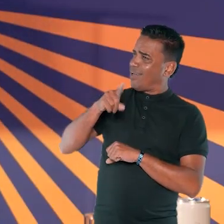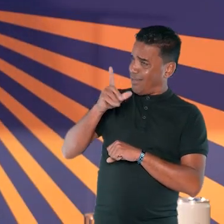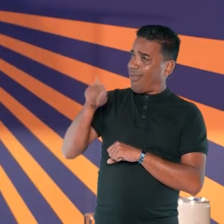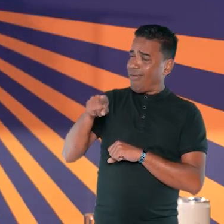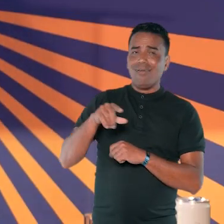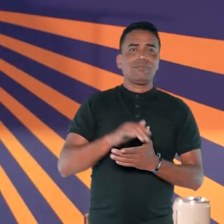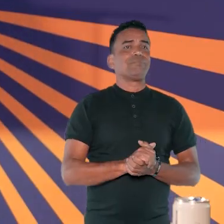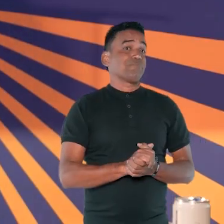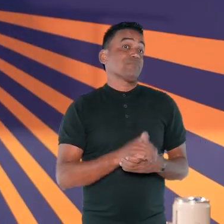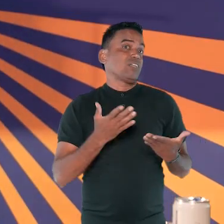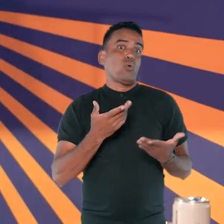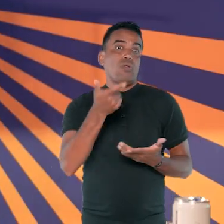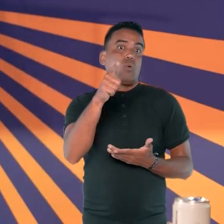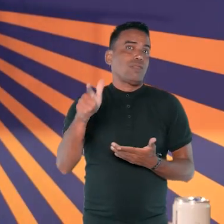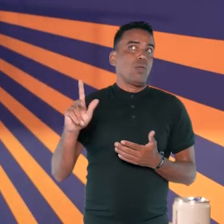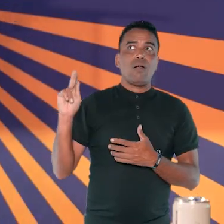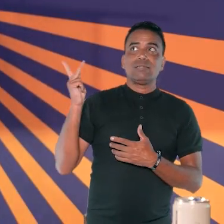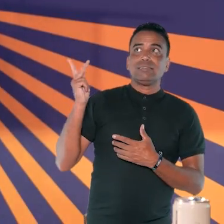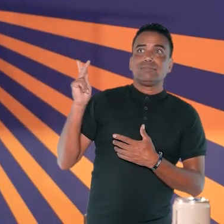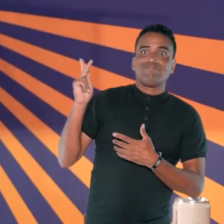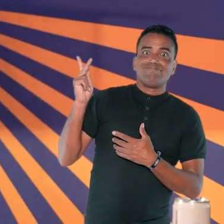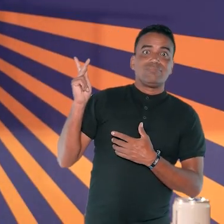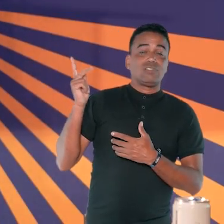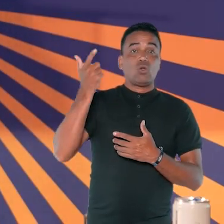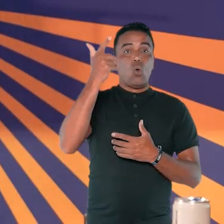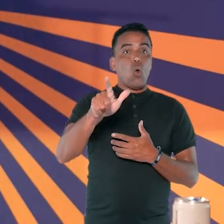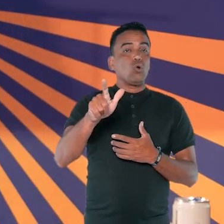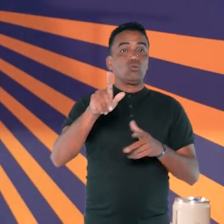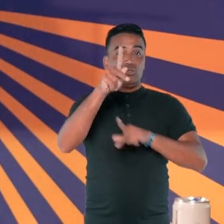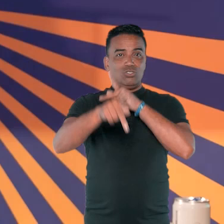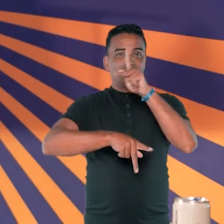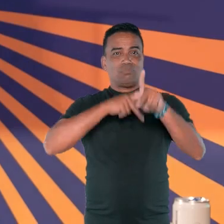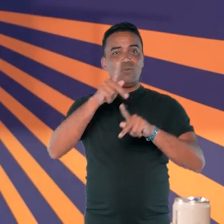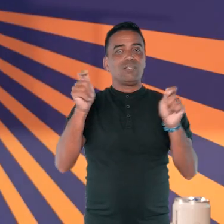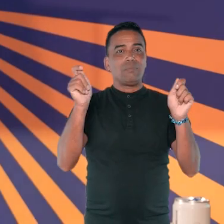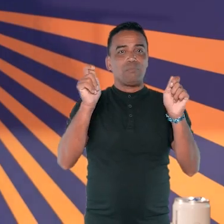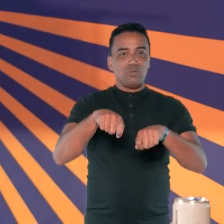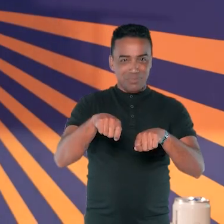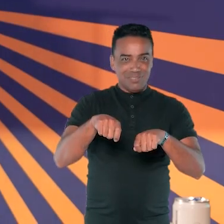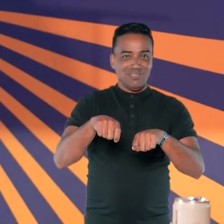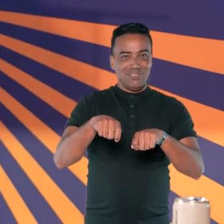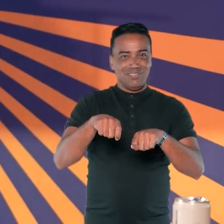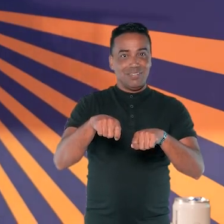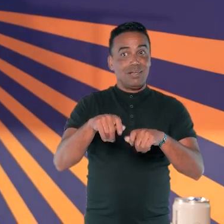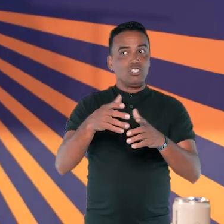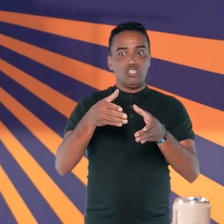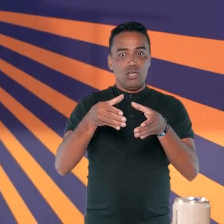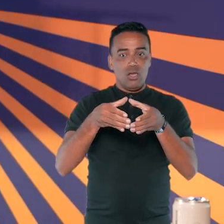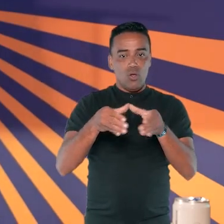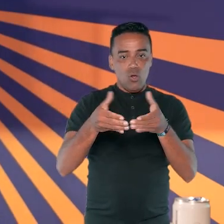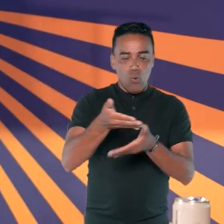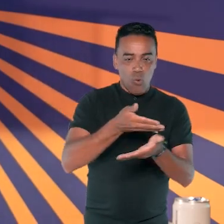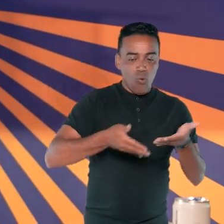Então, nós não temos uma história que outros povos tiveram já a possibilidade de ter, de não conviver ou